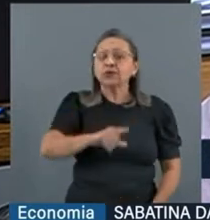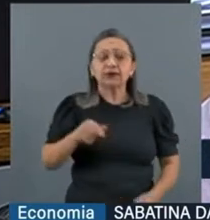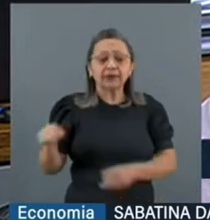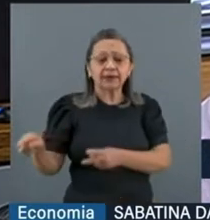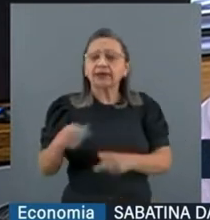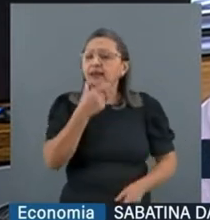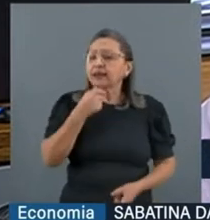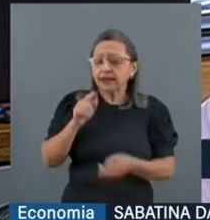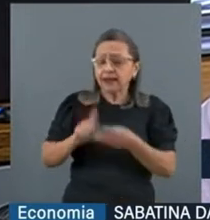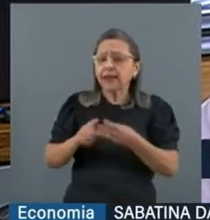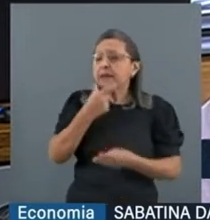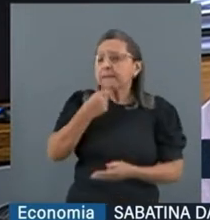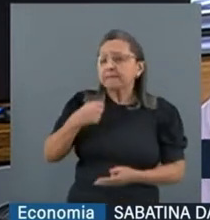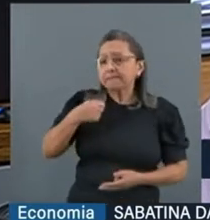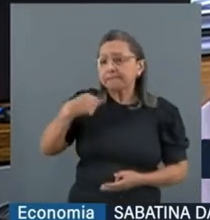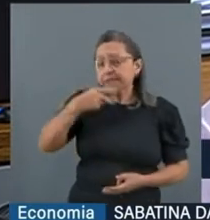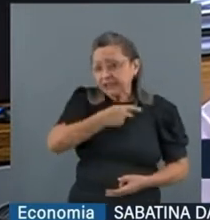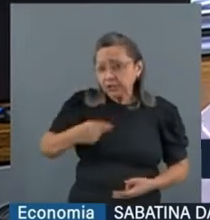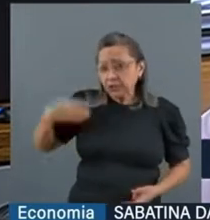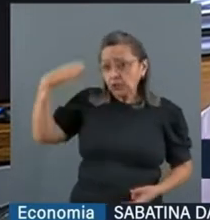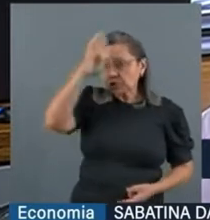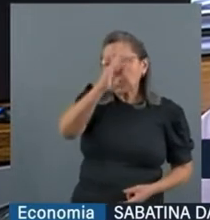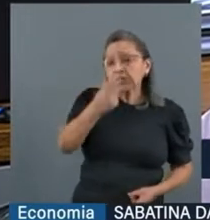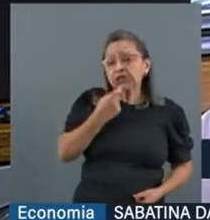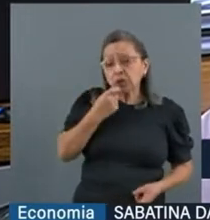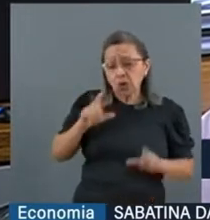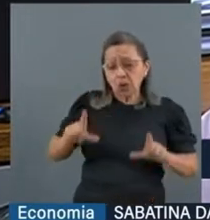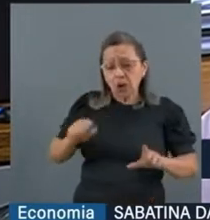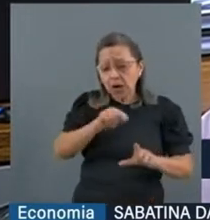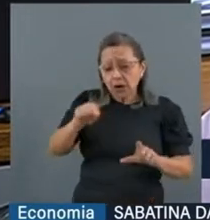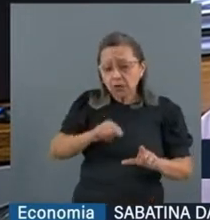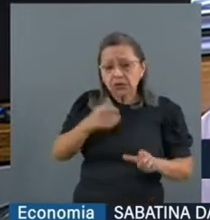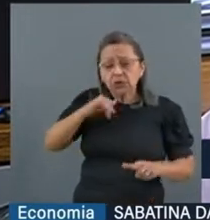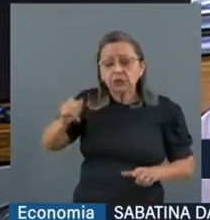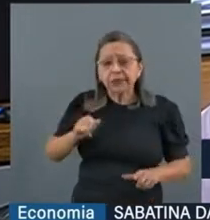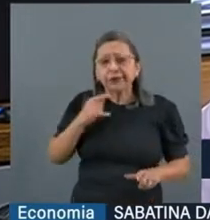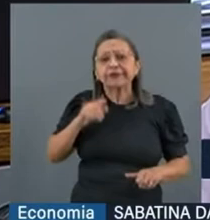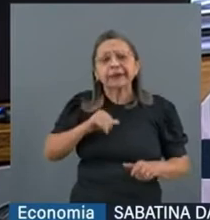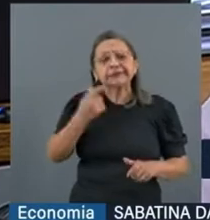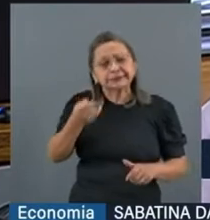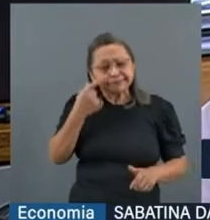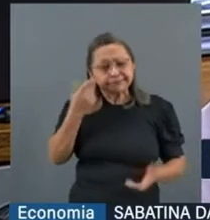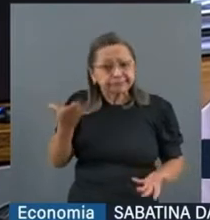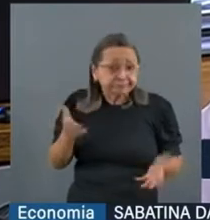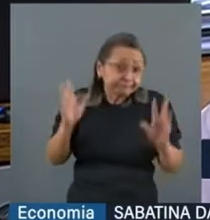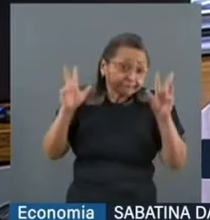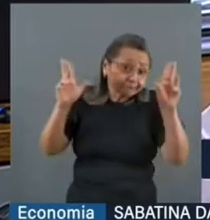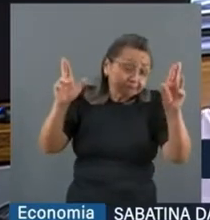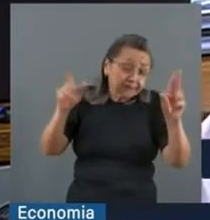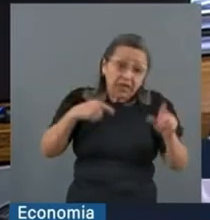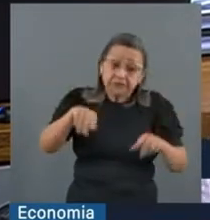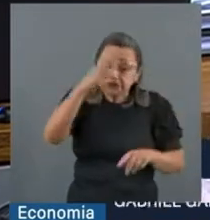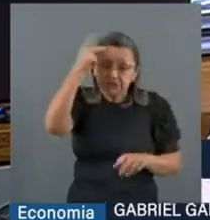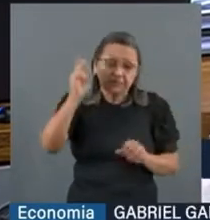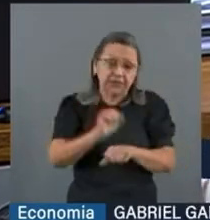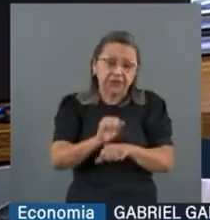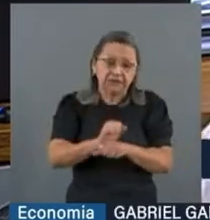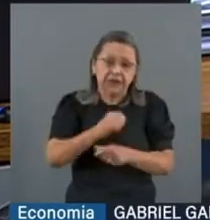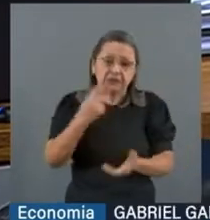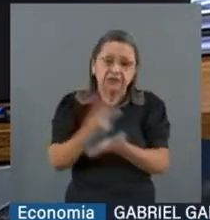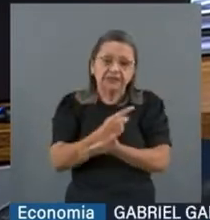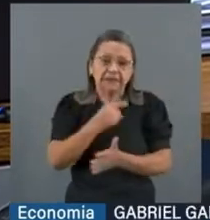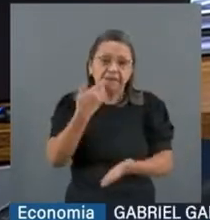criticou as urnas eletrônicas e tá para se tornar inelegista né segundo aí a expectativas